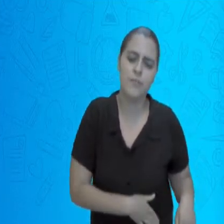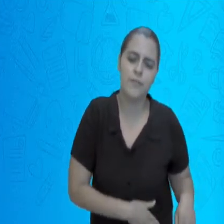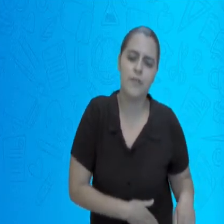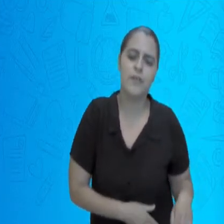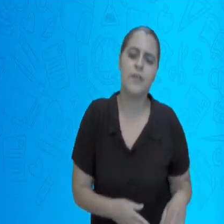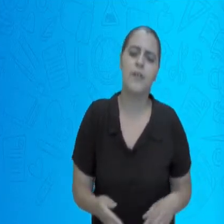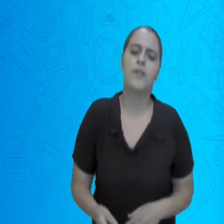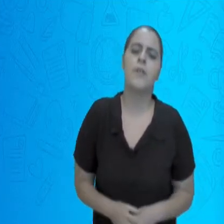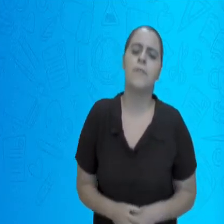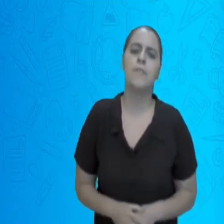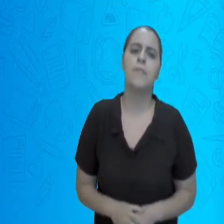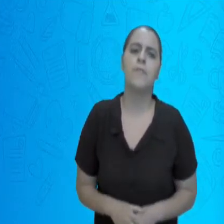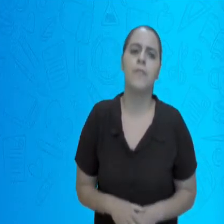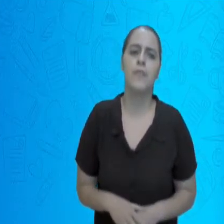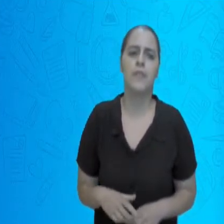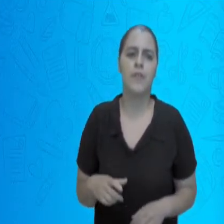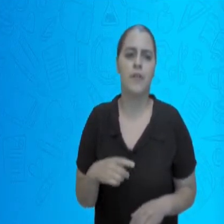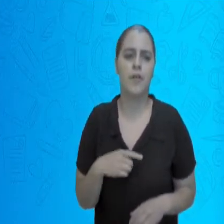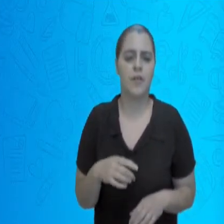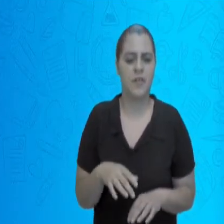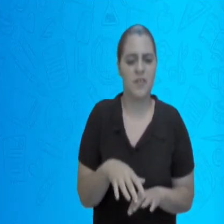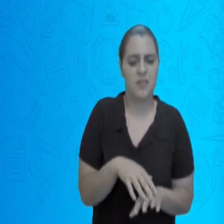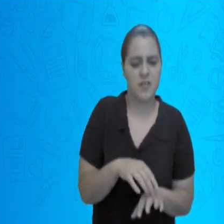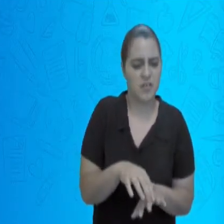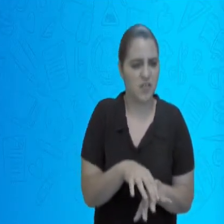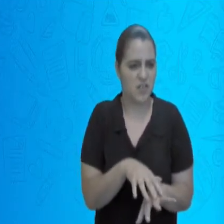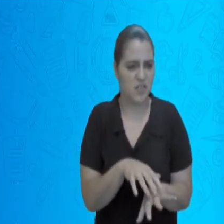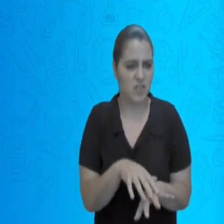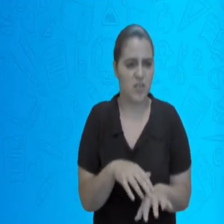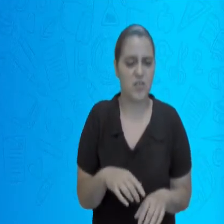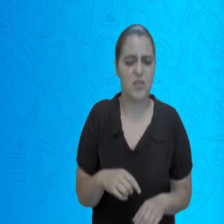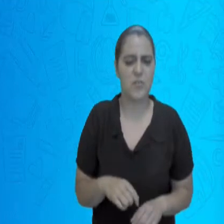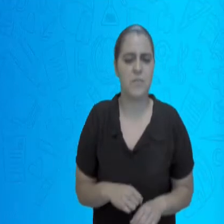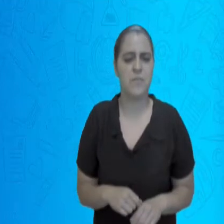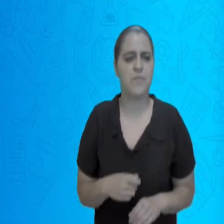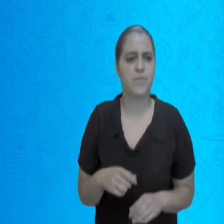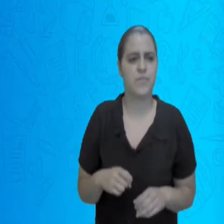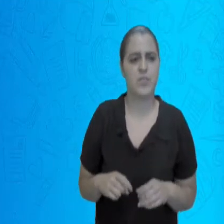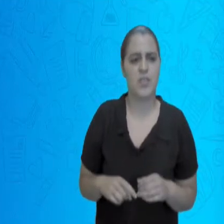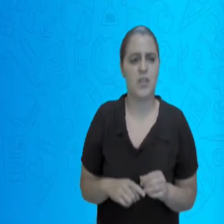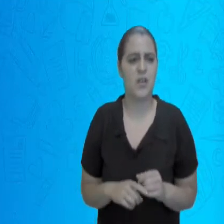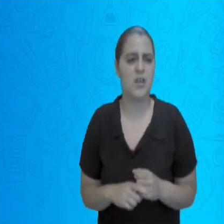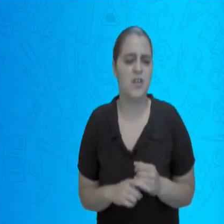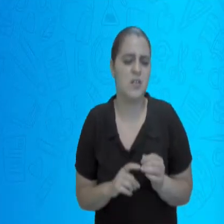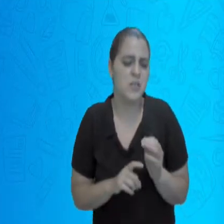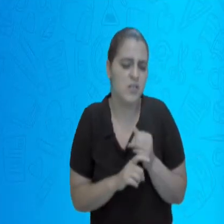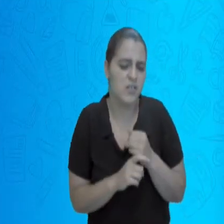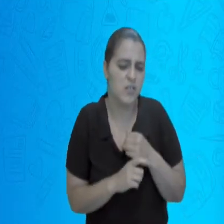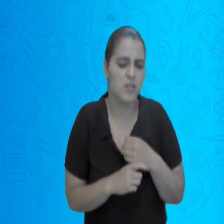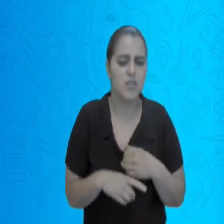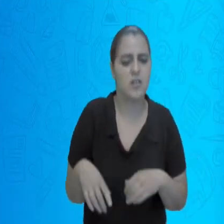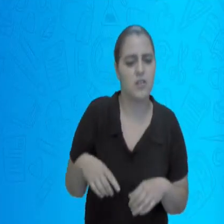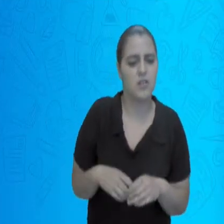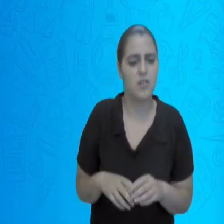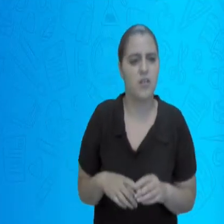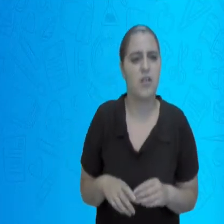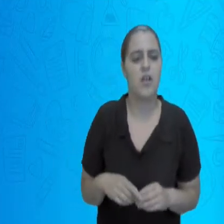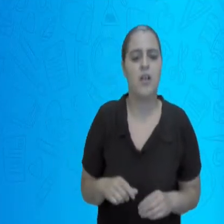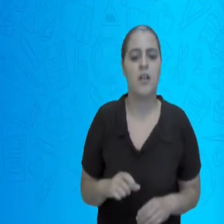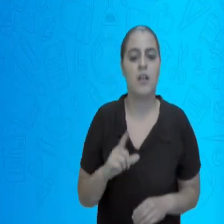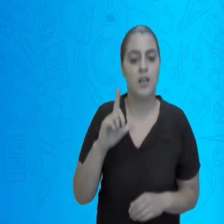né? Alguns que vão causar micoses, um alerta, principalmente para os nossos